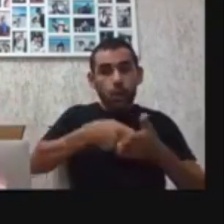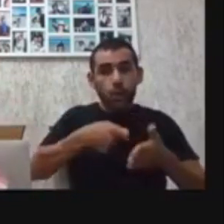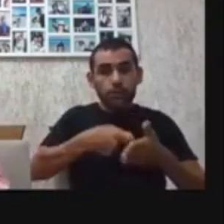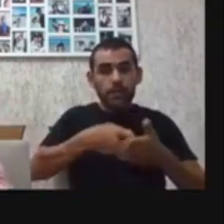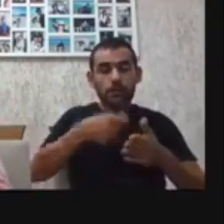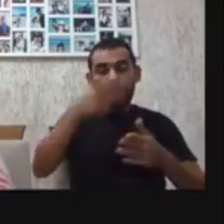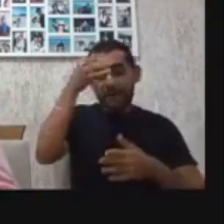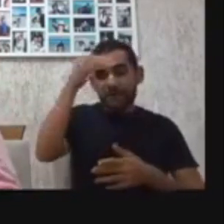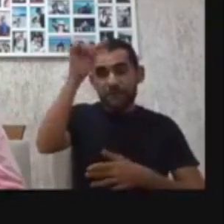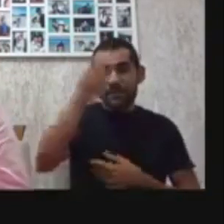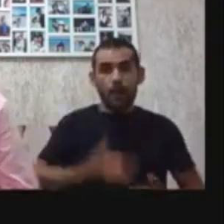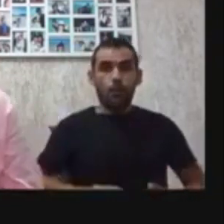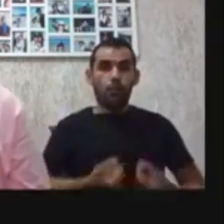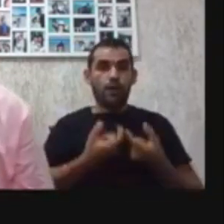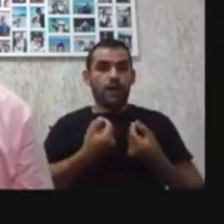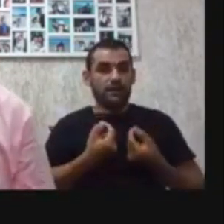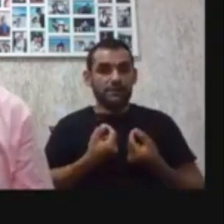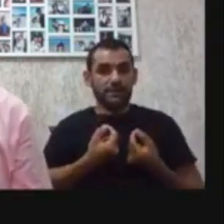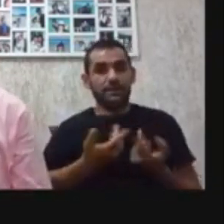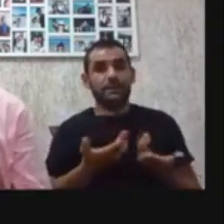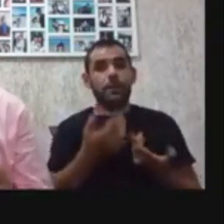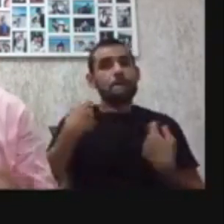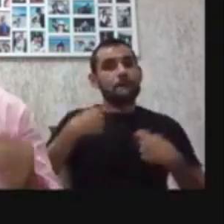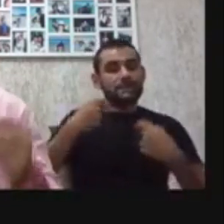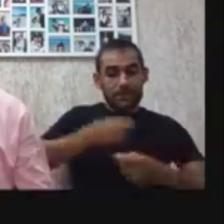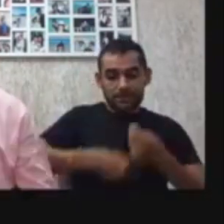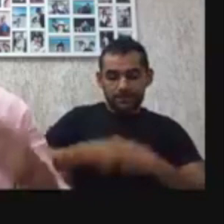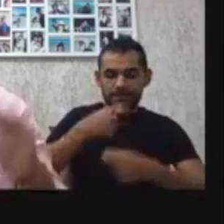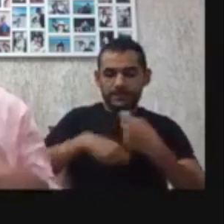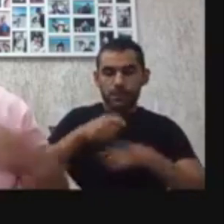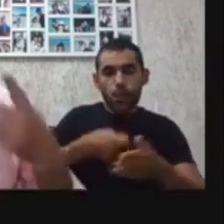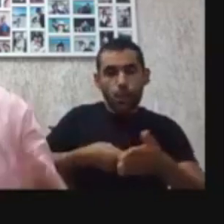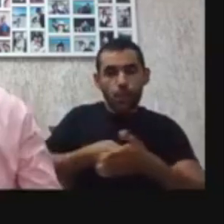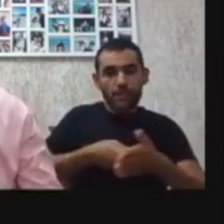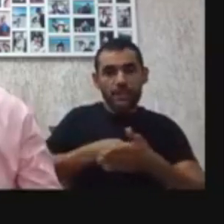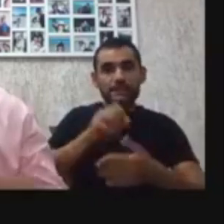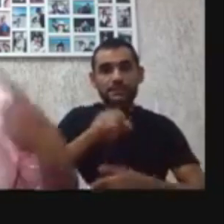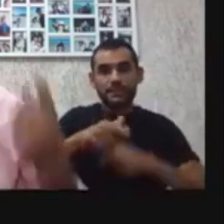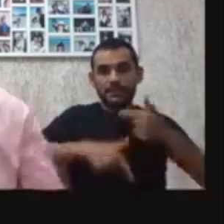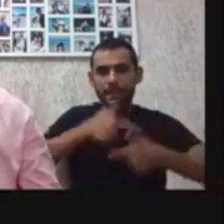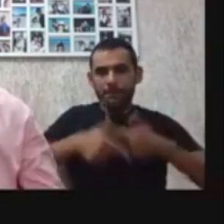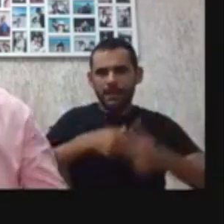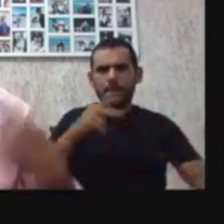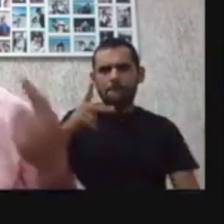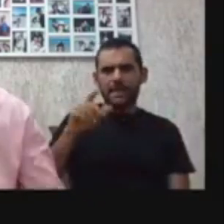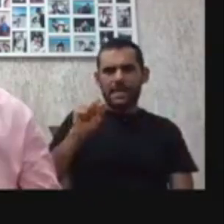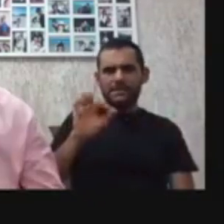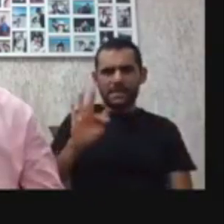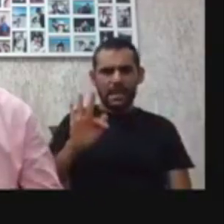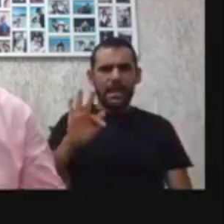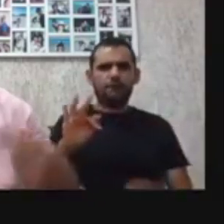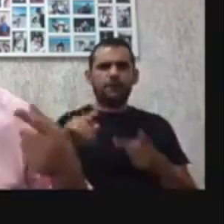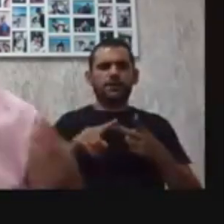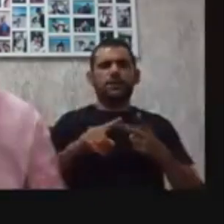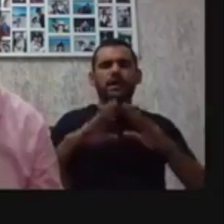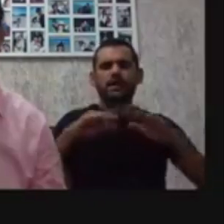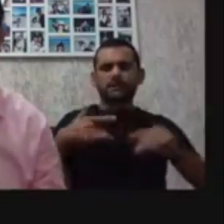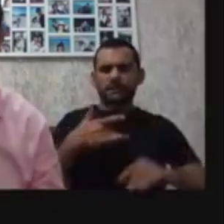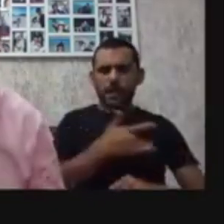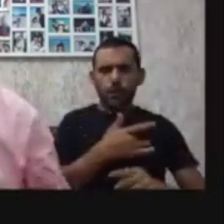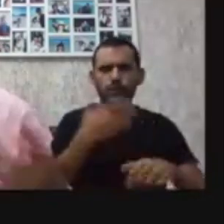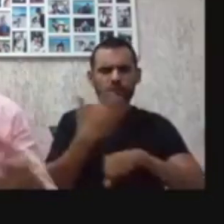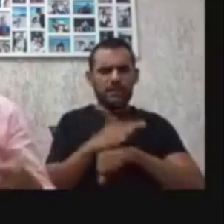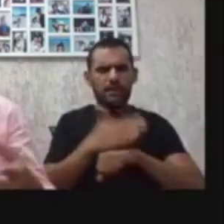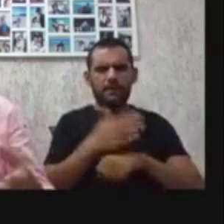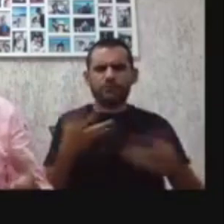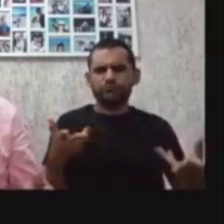a nossa administração tem que pensar nisso, porque se você atua na prevenção, nos PSF, nos postos de saúde, equipe